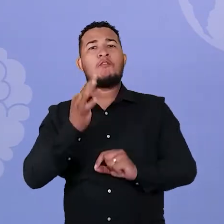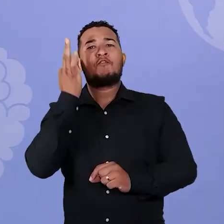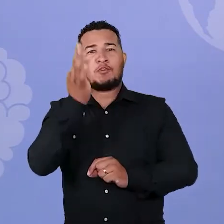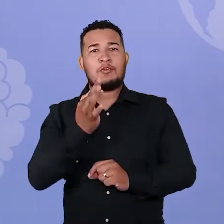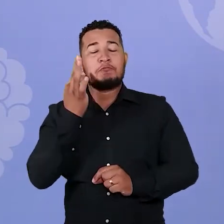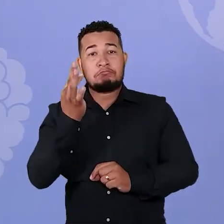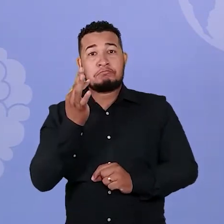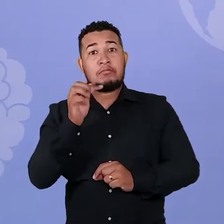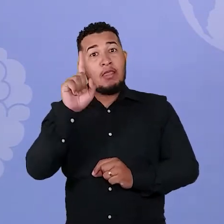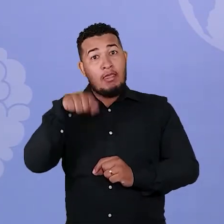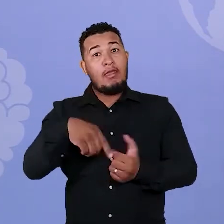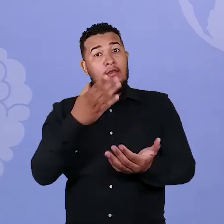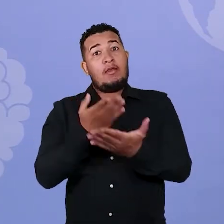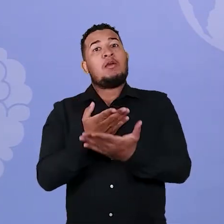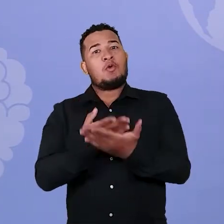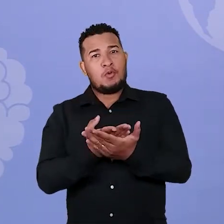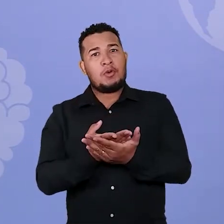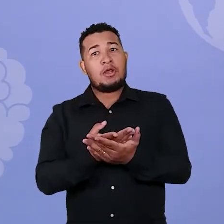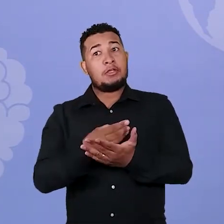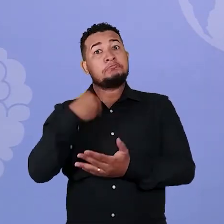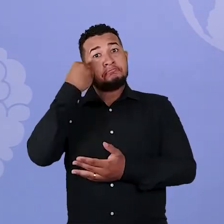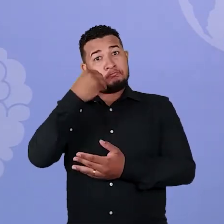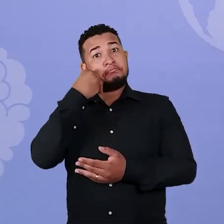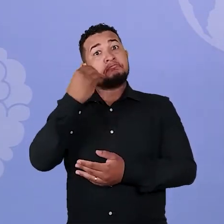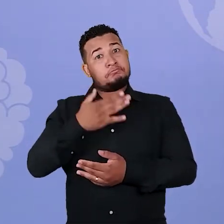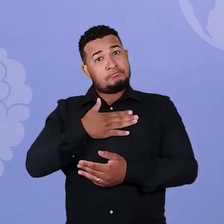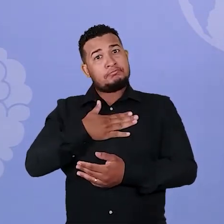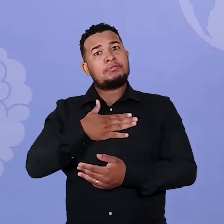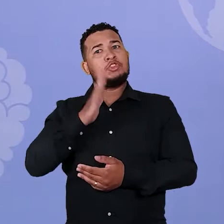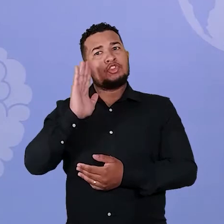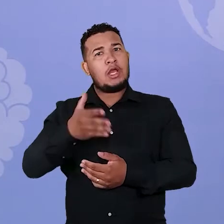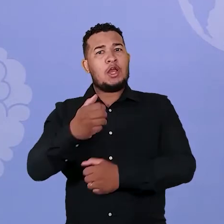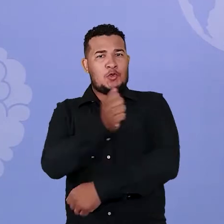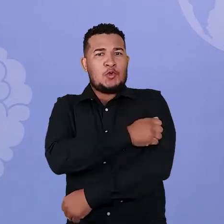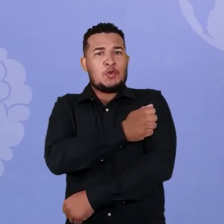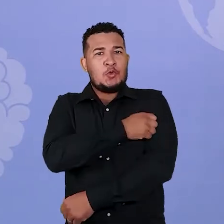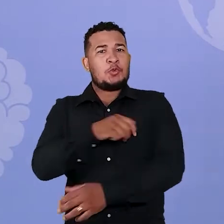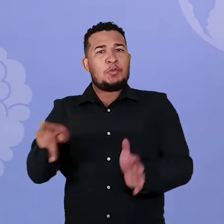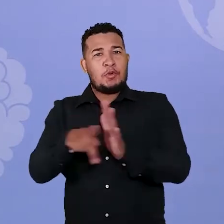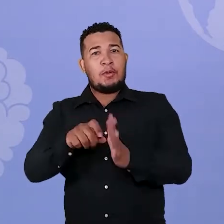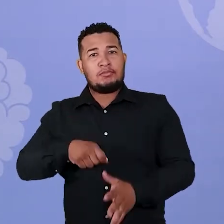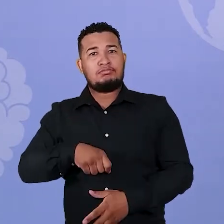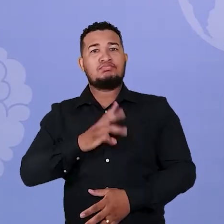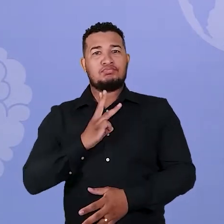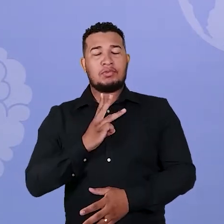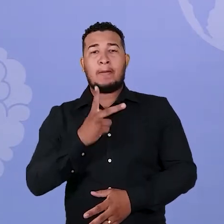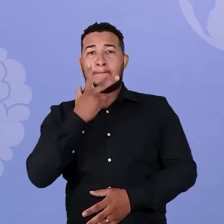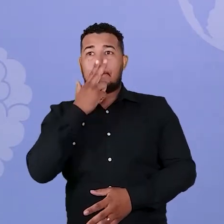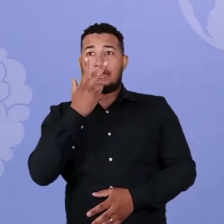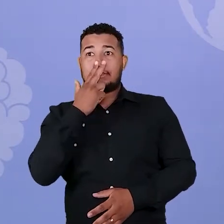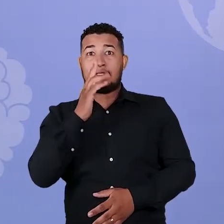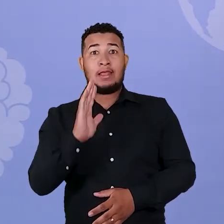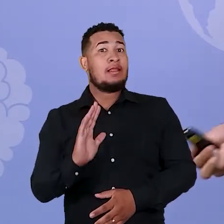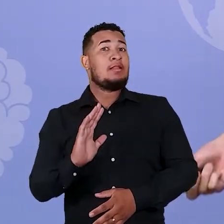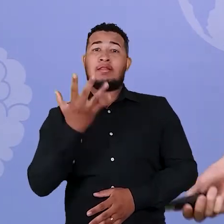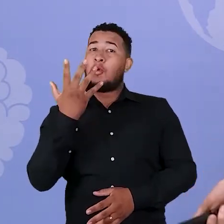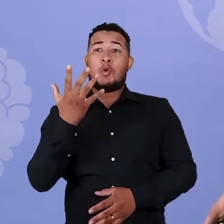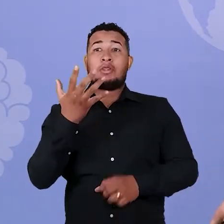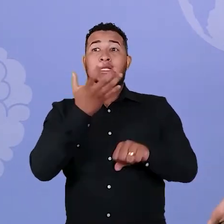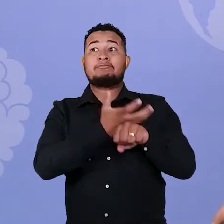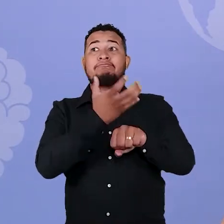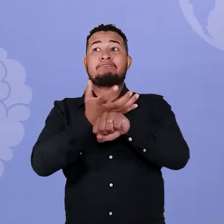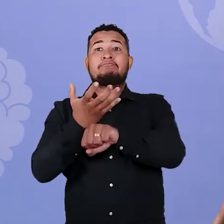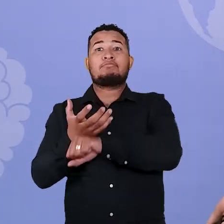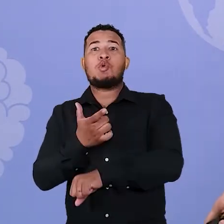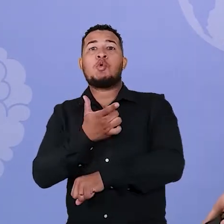é filosofia. É uma aula que, na minha experiência de estudante do ensino médio, ela não acontece